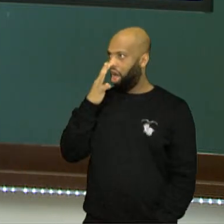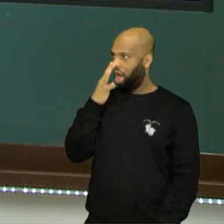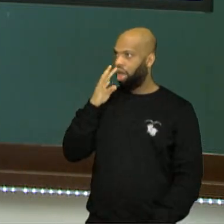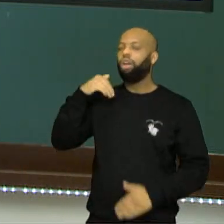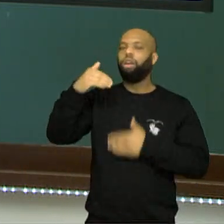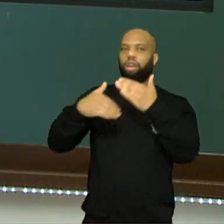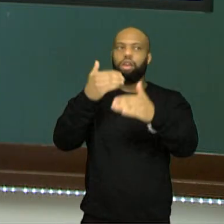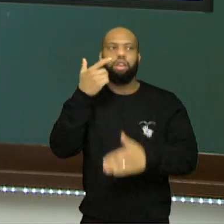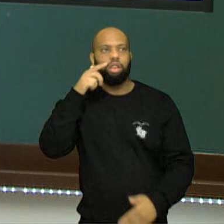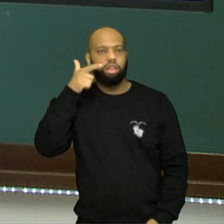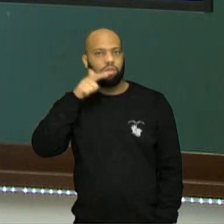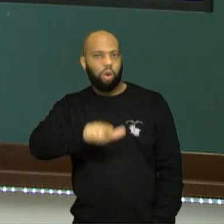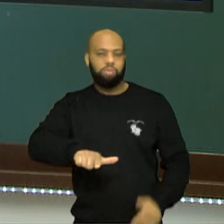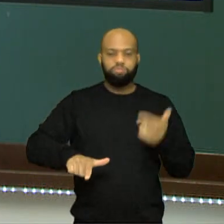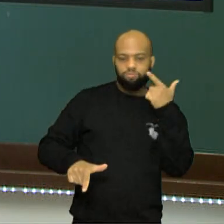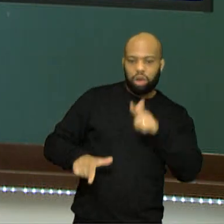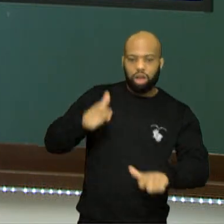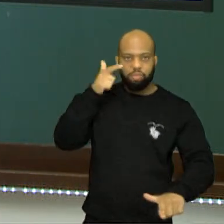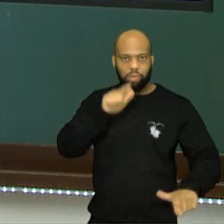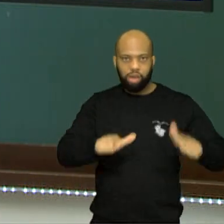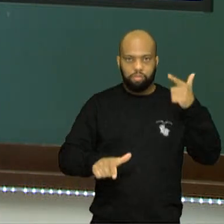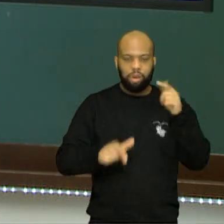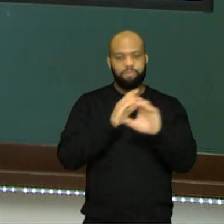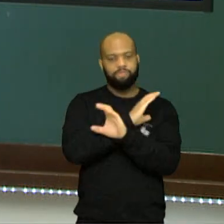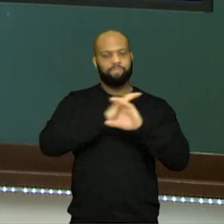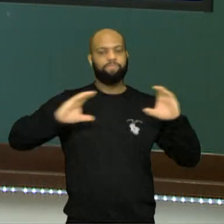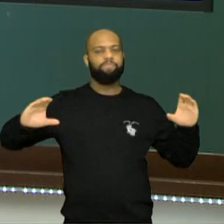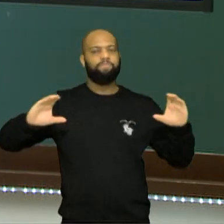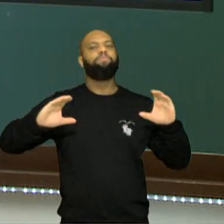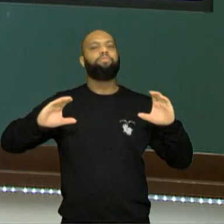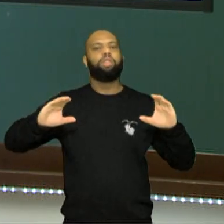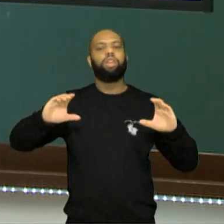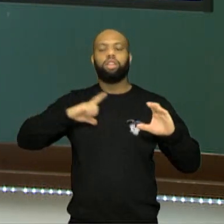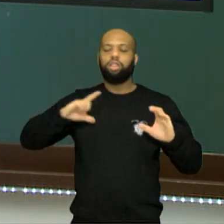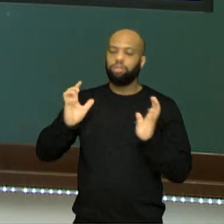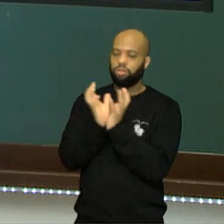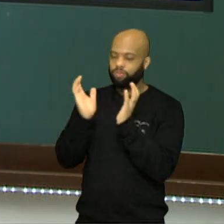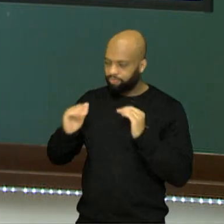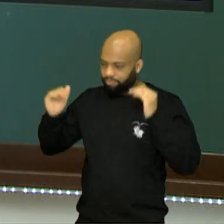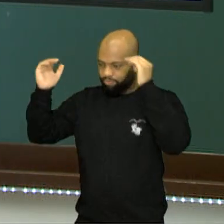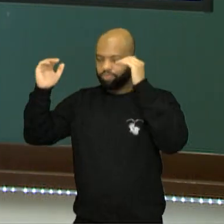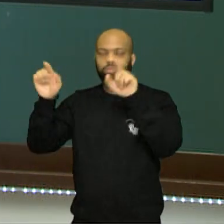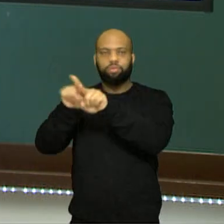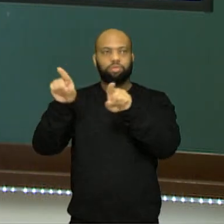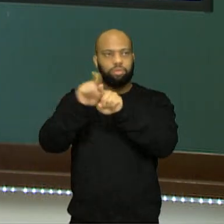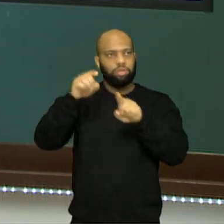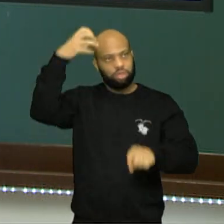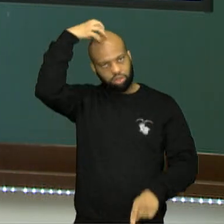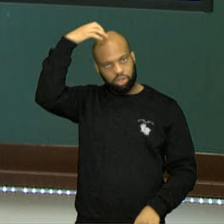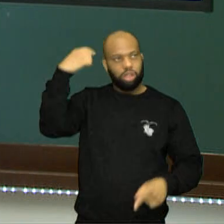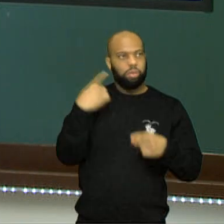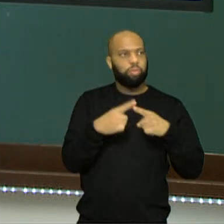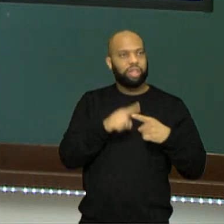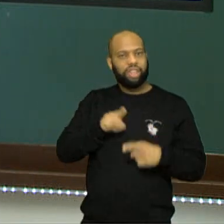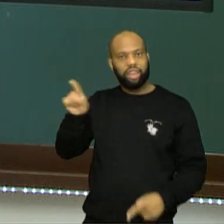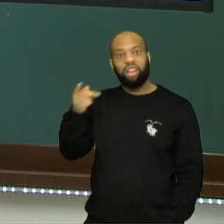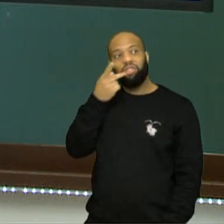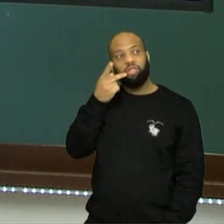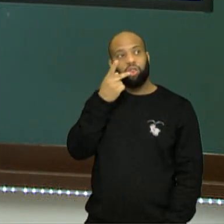ela vai conquistando, então, a confiança desses nobres e do rei também, né? Porque ela dizia que